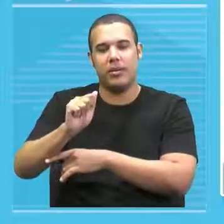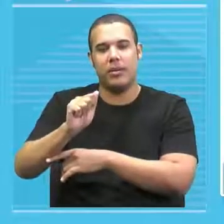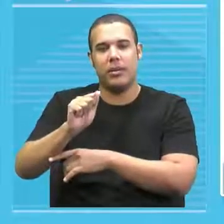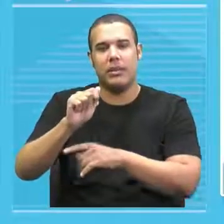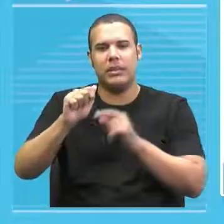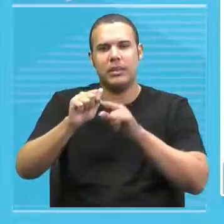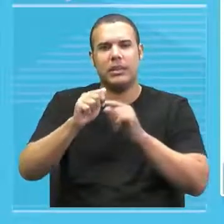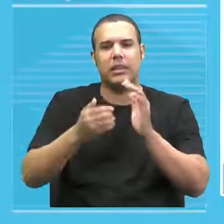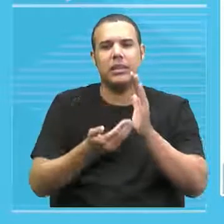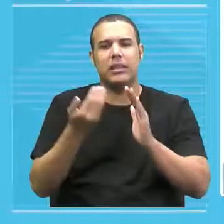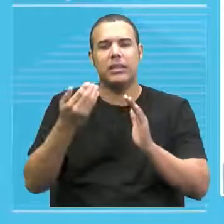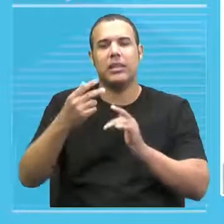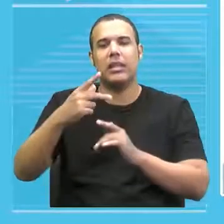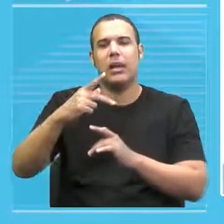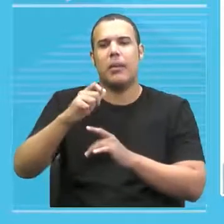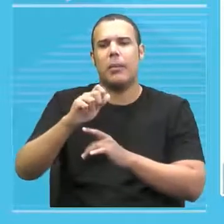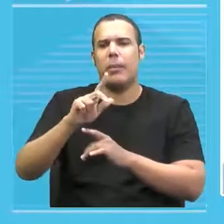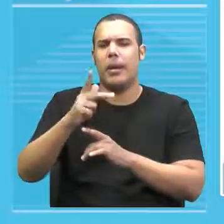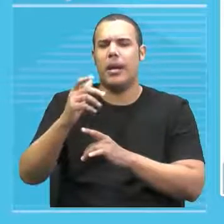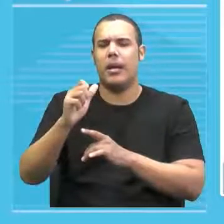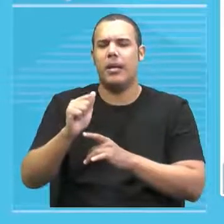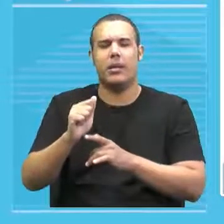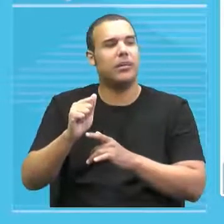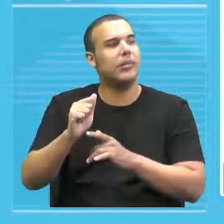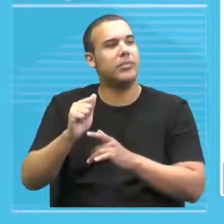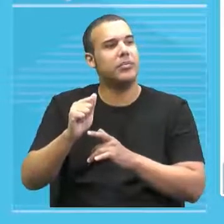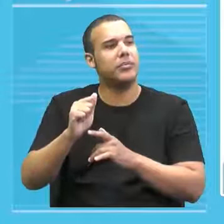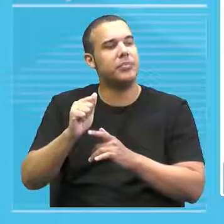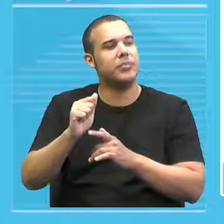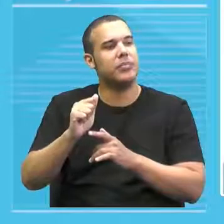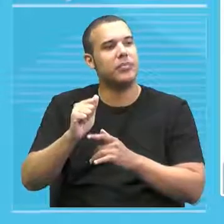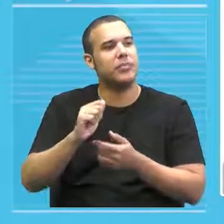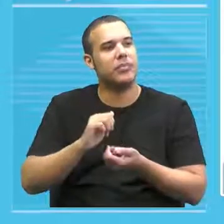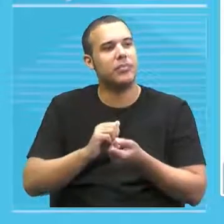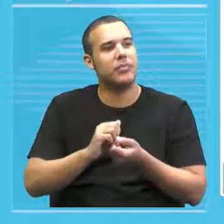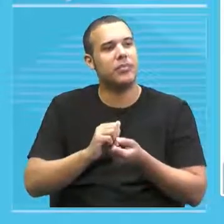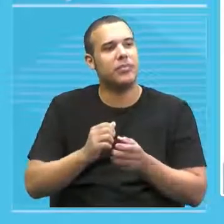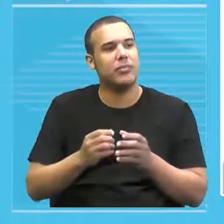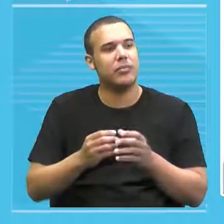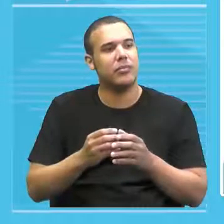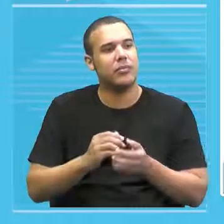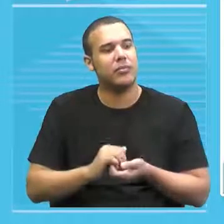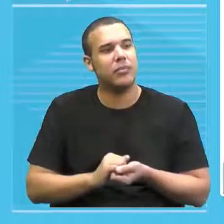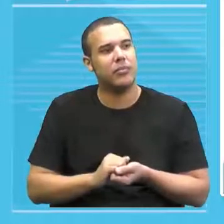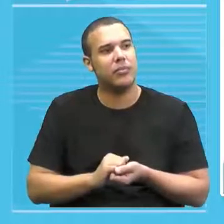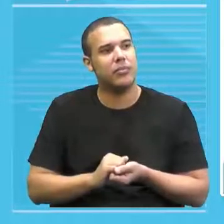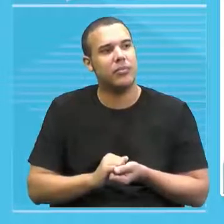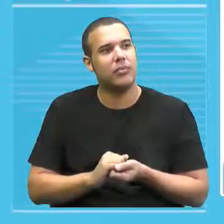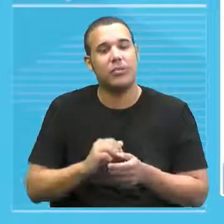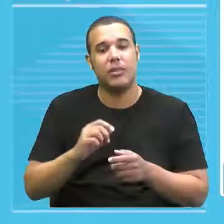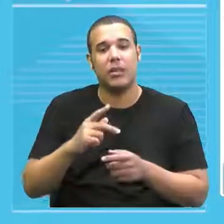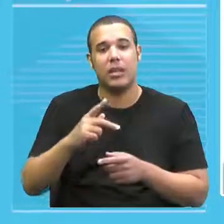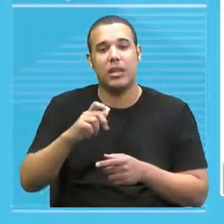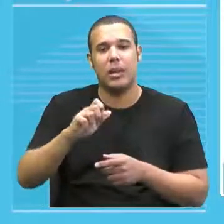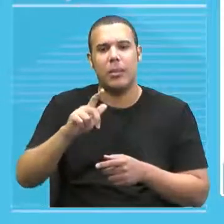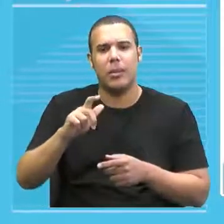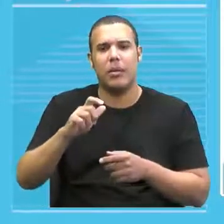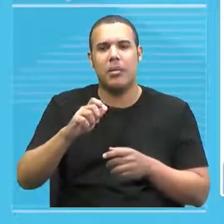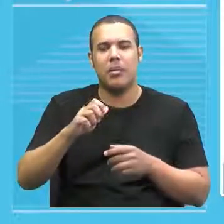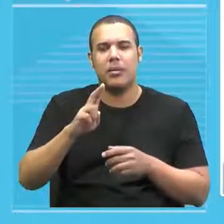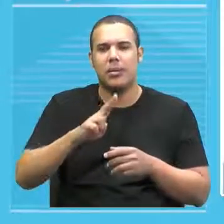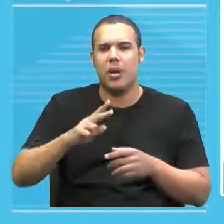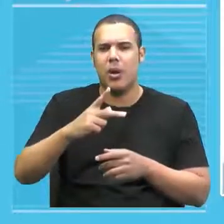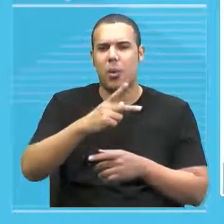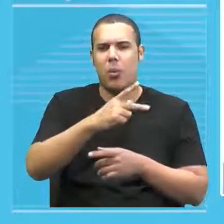tira a palha e da Palha deixa ela secar para a partir daí distraída palha as o pó da